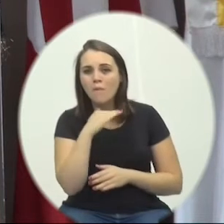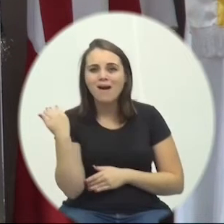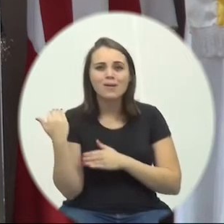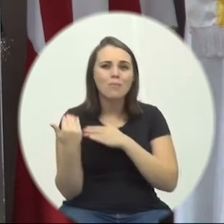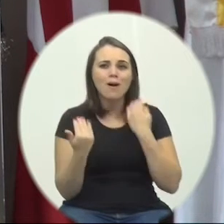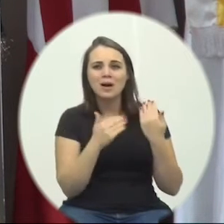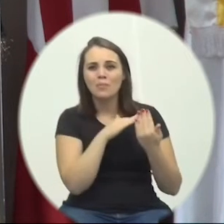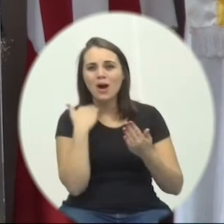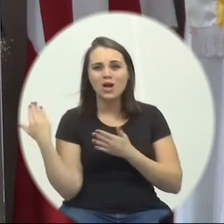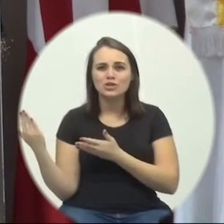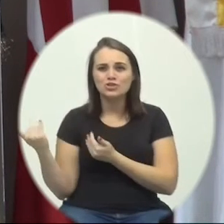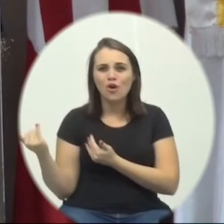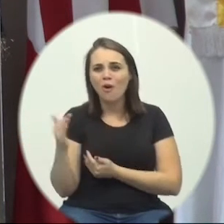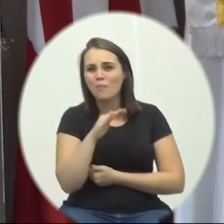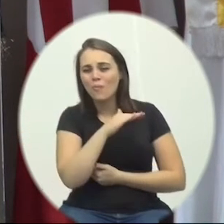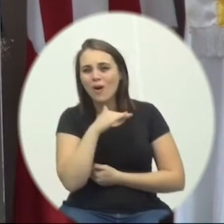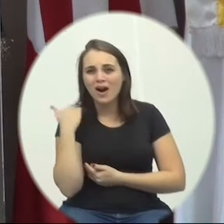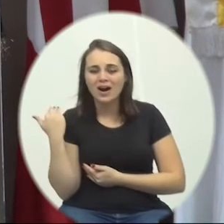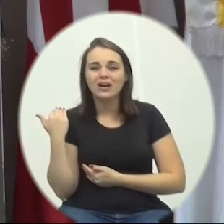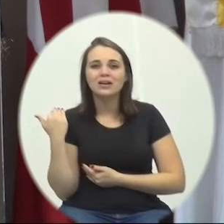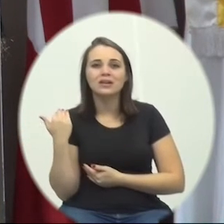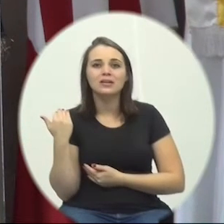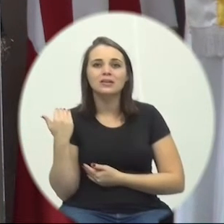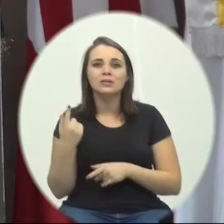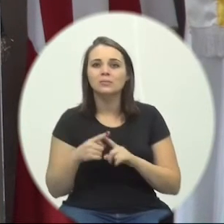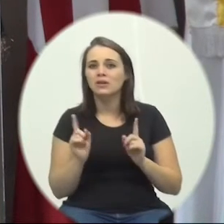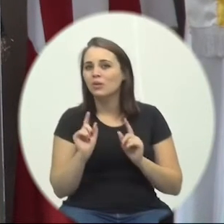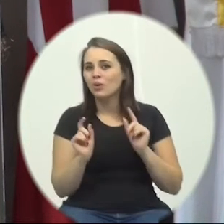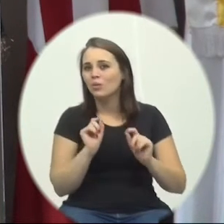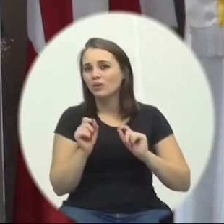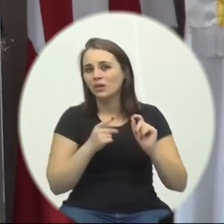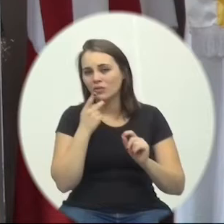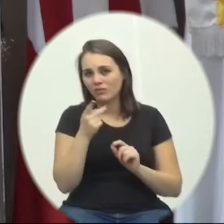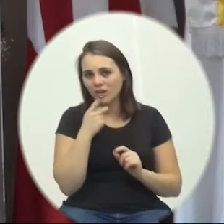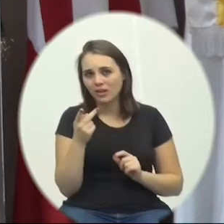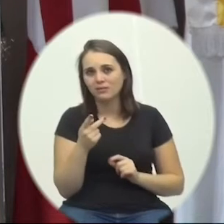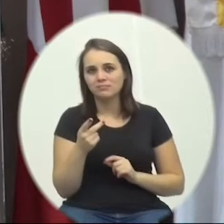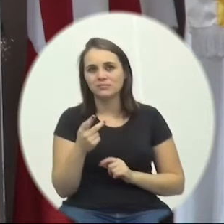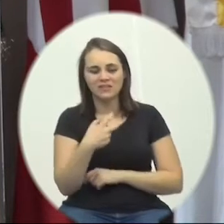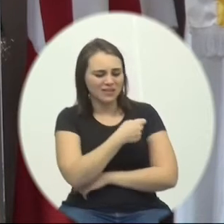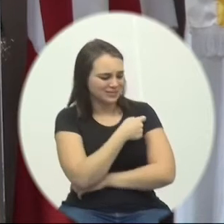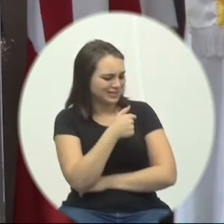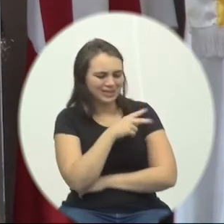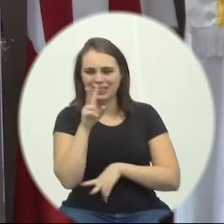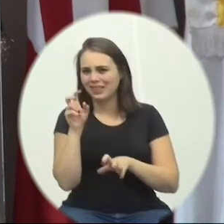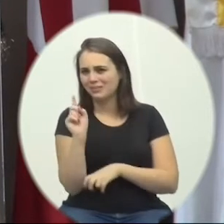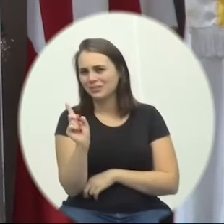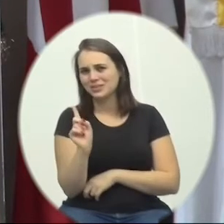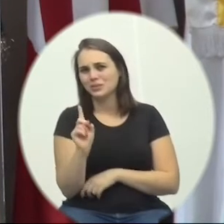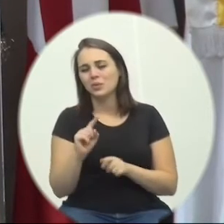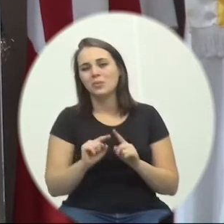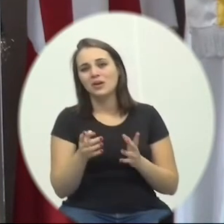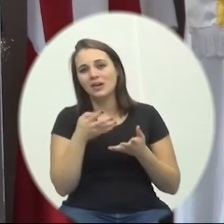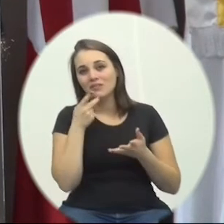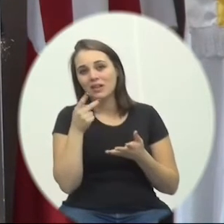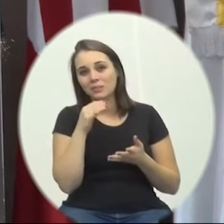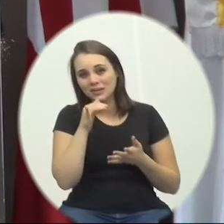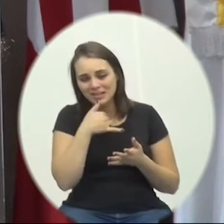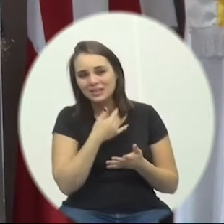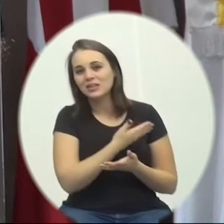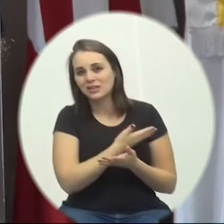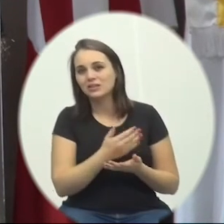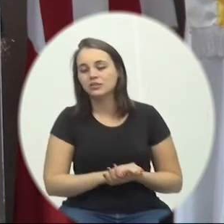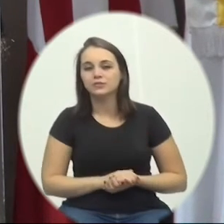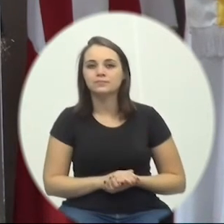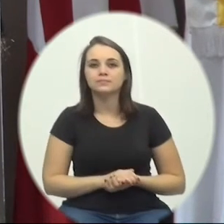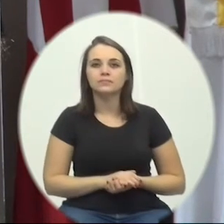prematuras, carecendo de uma vacina. Não é nem isso que eu ia falar, não, presidente. Estou falando porque esse assunto levantado